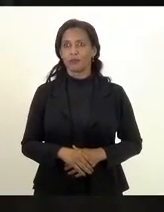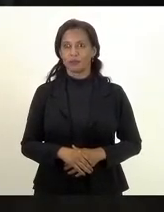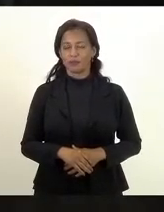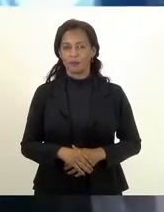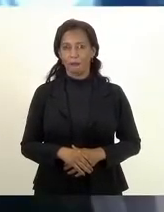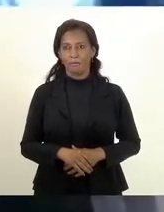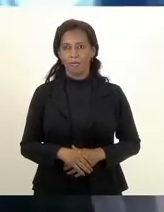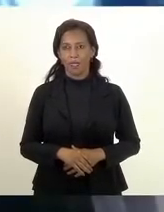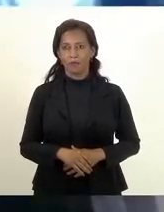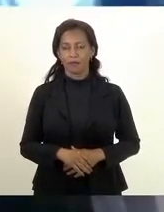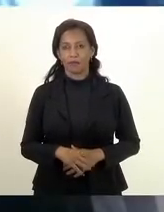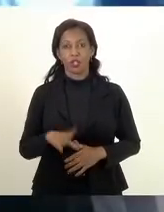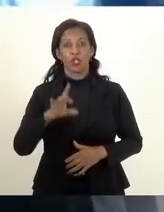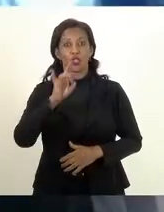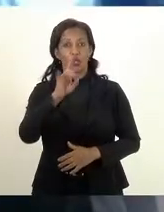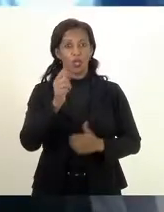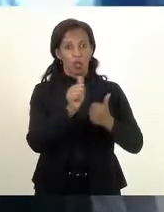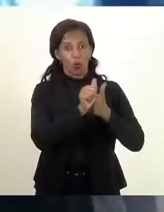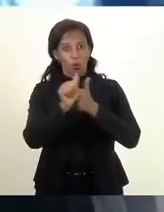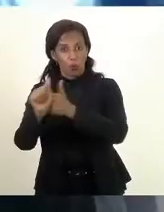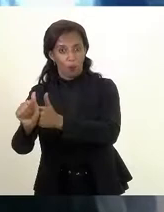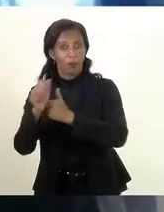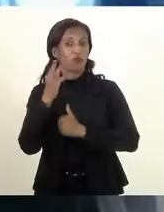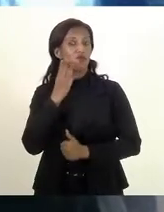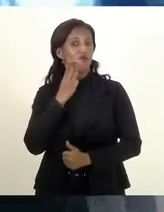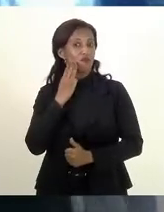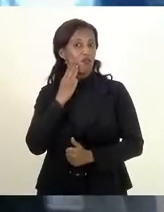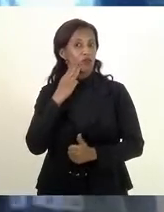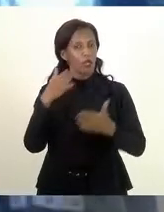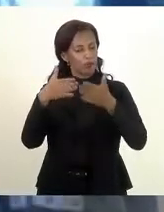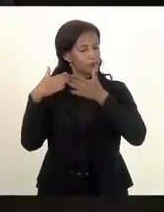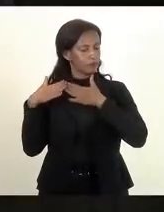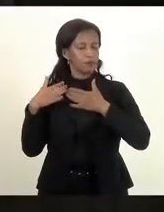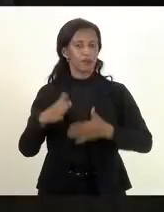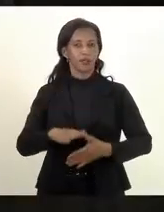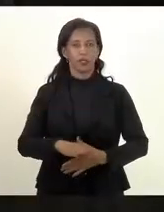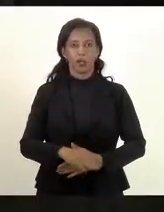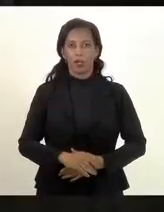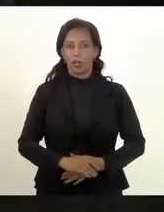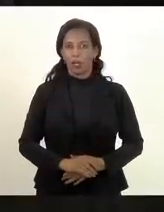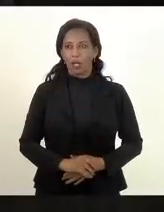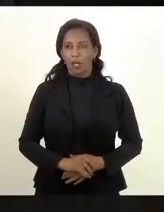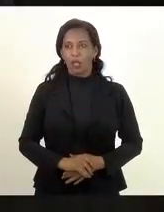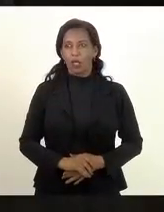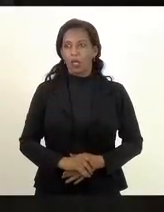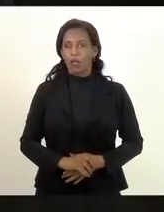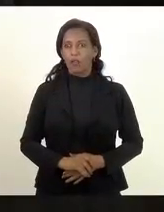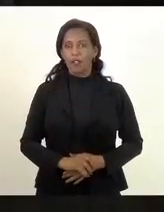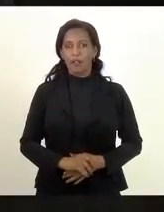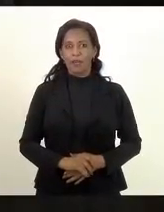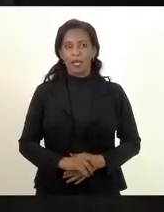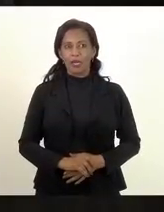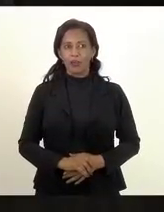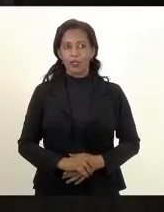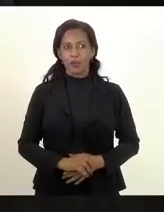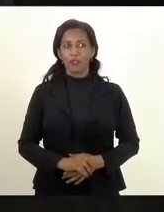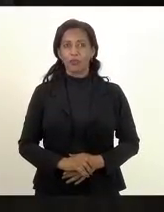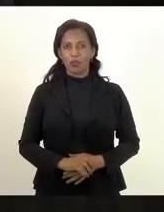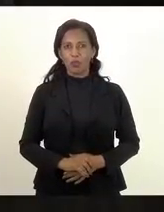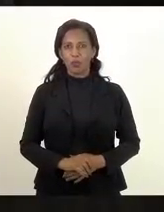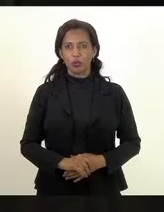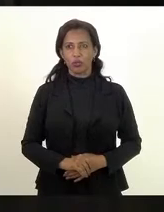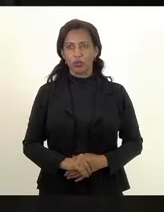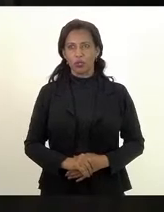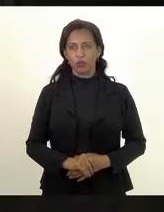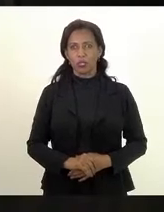quero retificar. Eu acompanho o Valdeque na abstenção. Deputado Carlos Mink, aí fazendo a